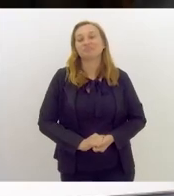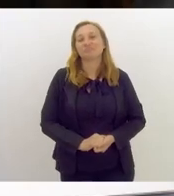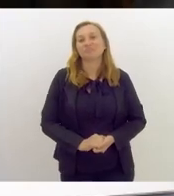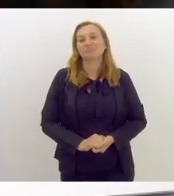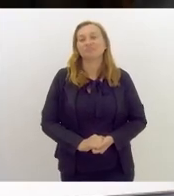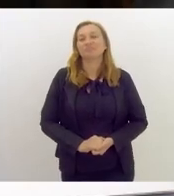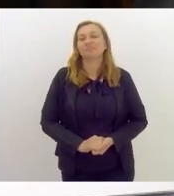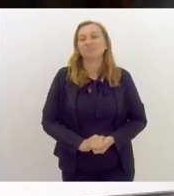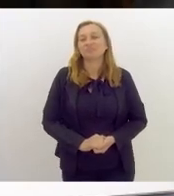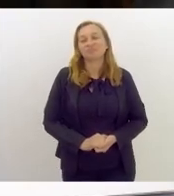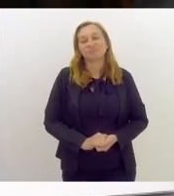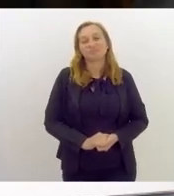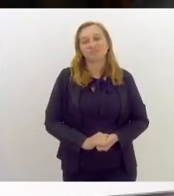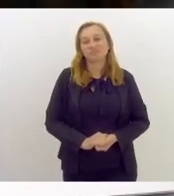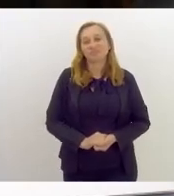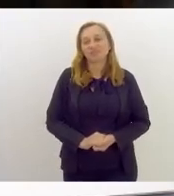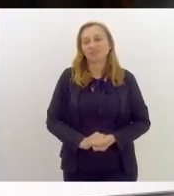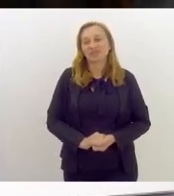proporcionalmente